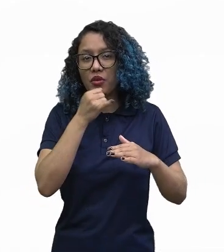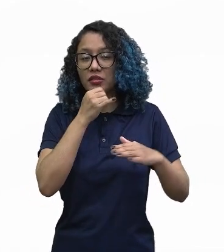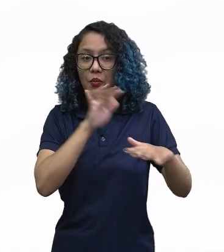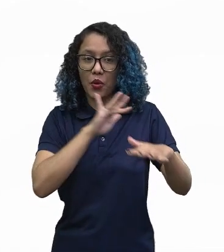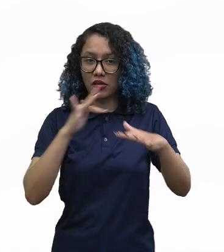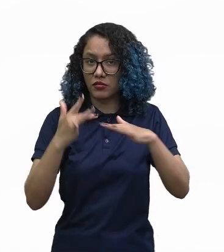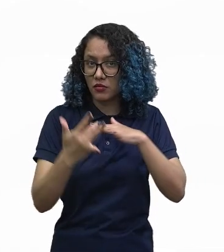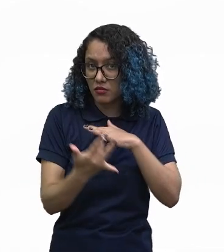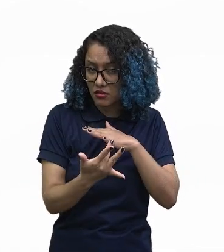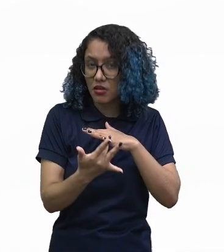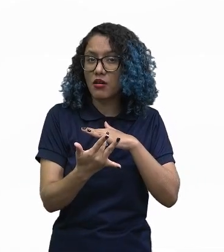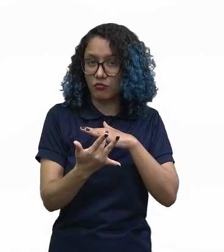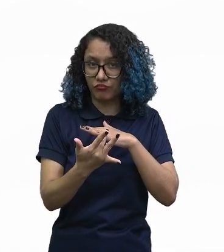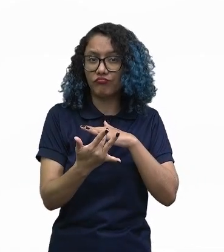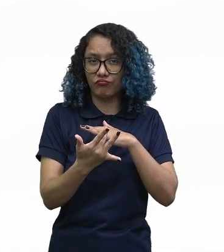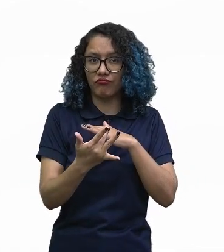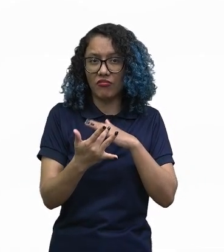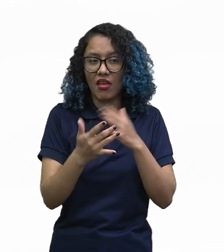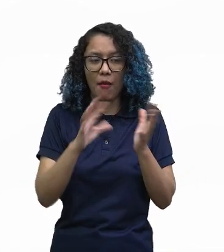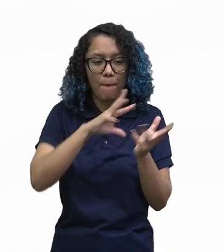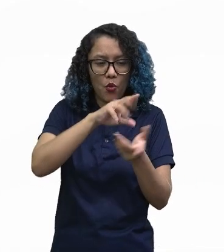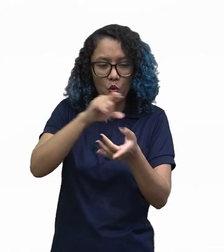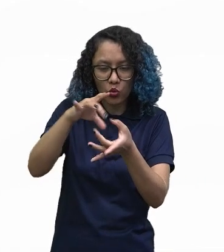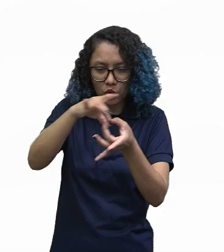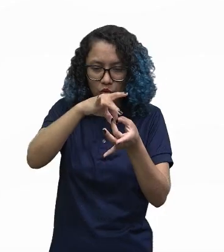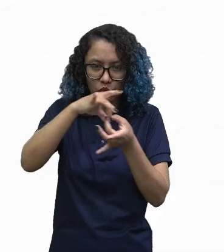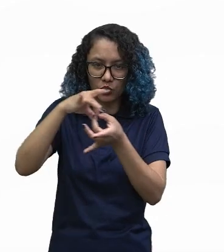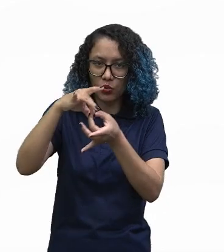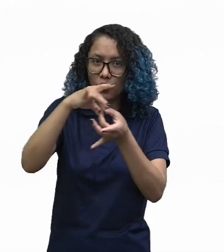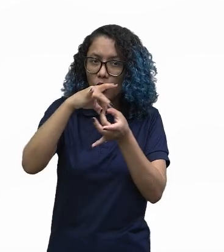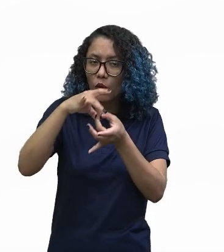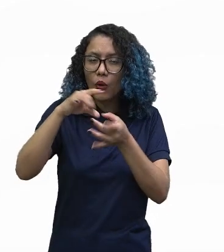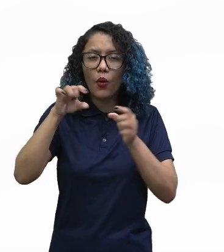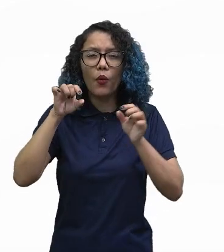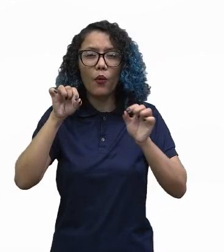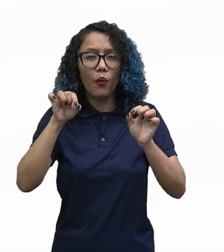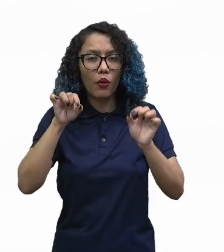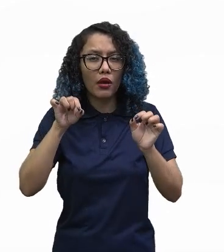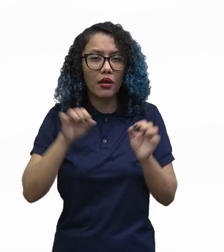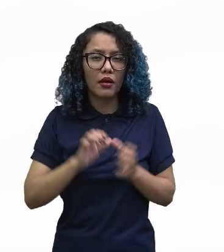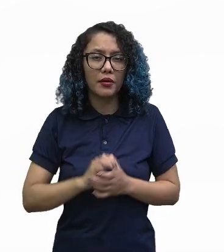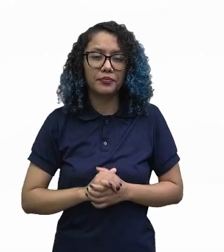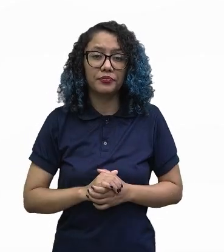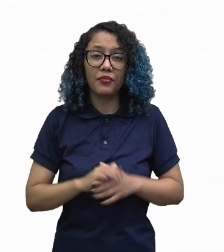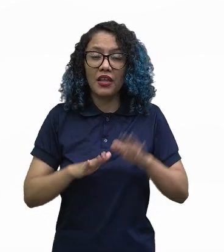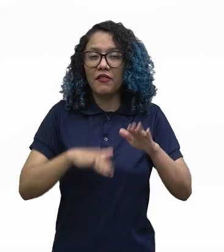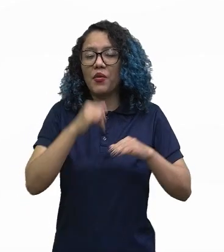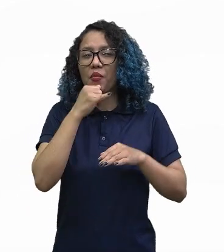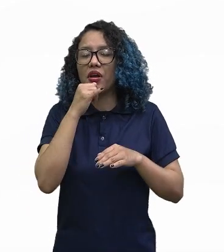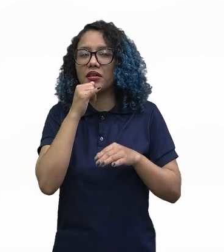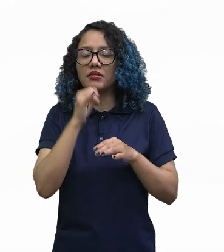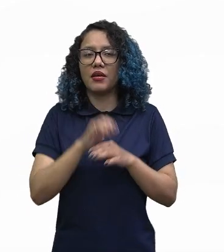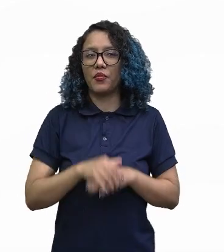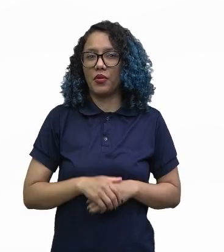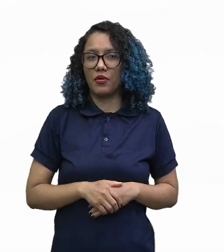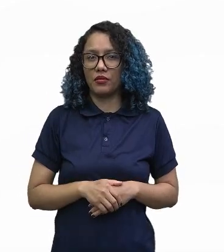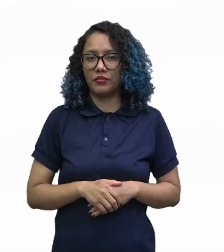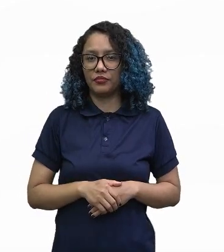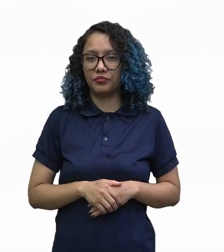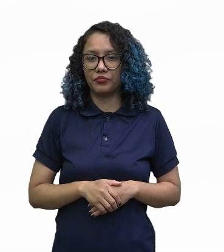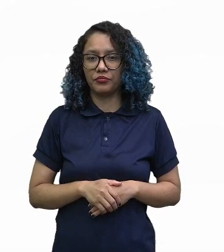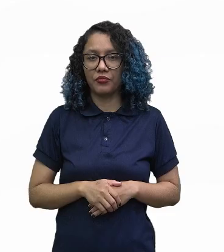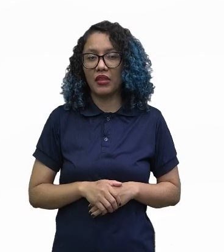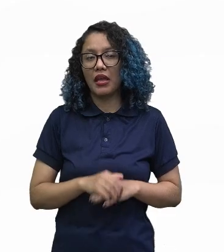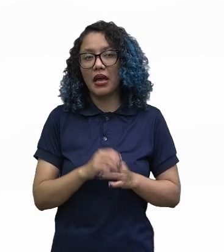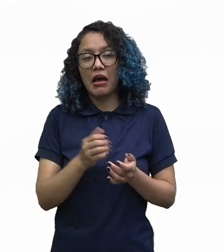sociais, né, um mundo conectado, onde você pode simplesmente escrever, né,